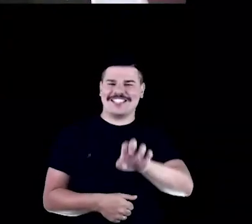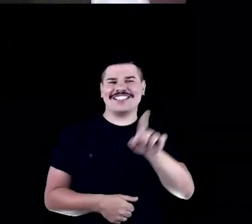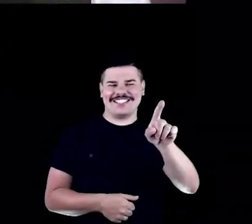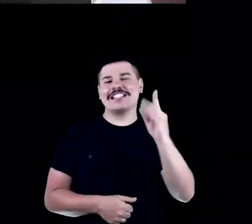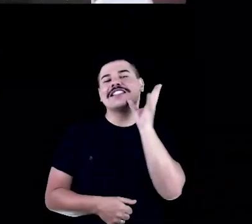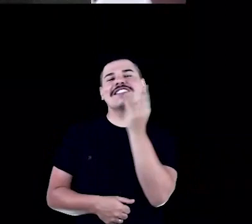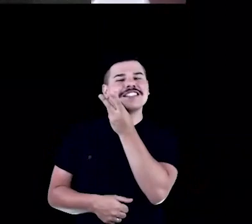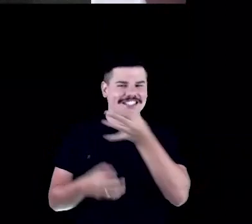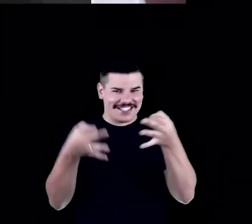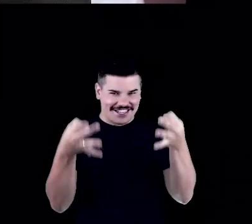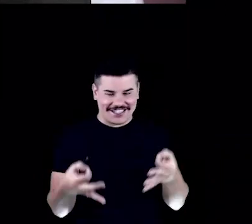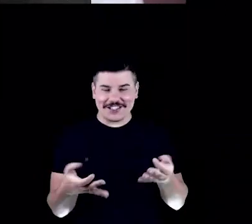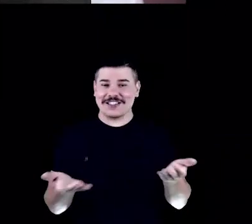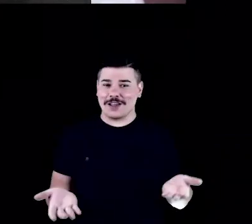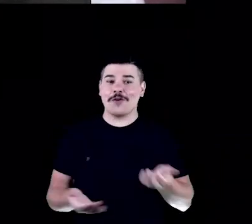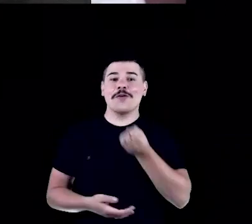certinho.